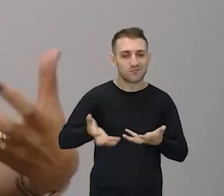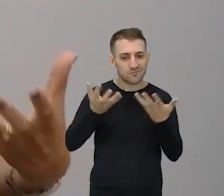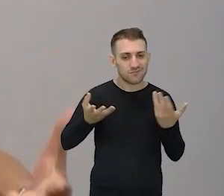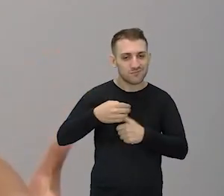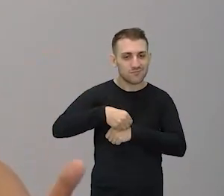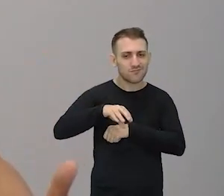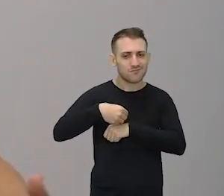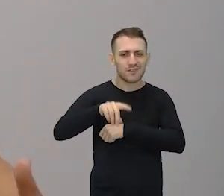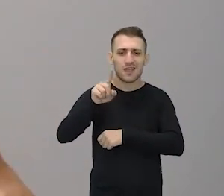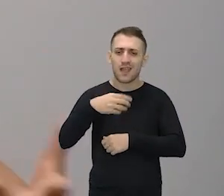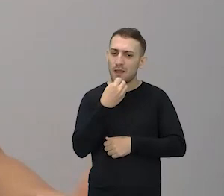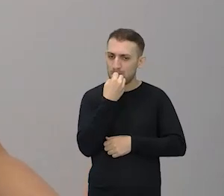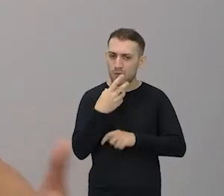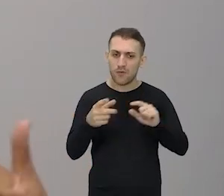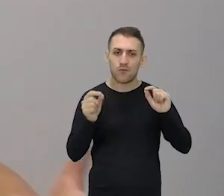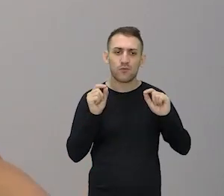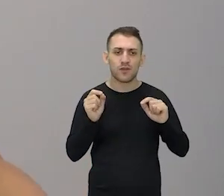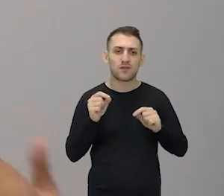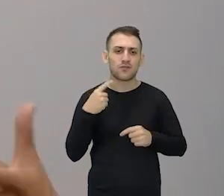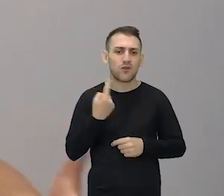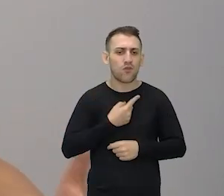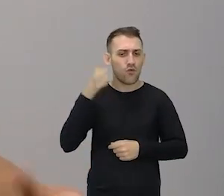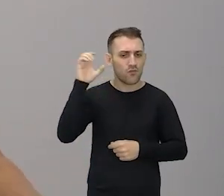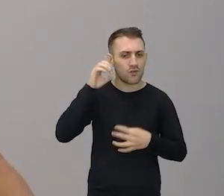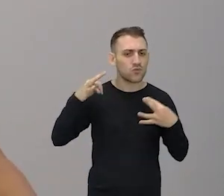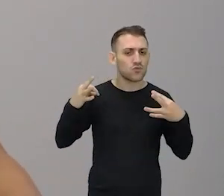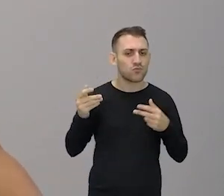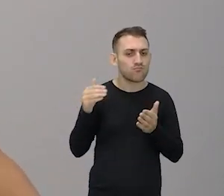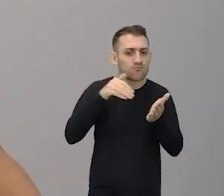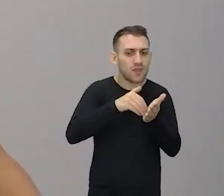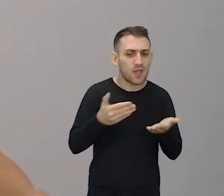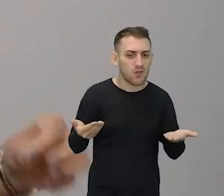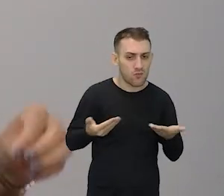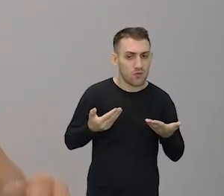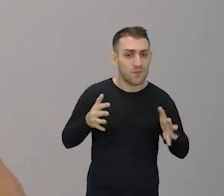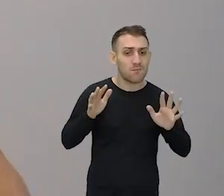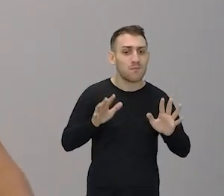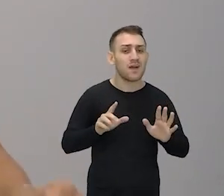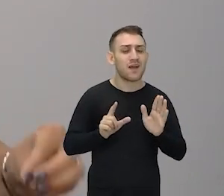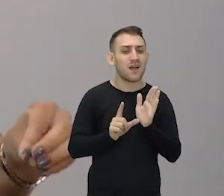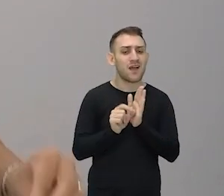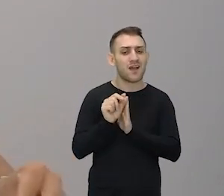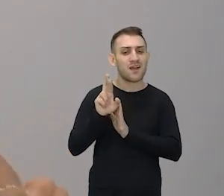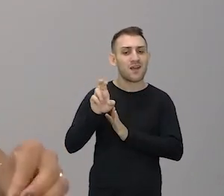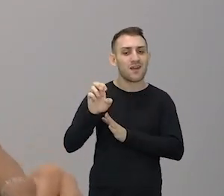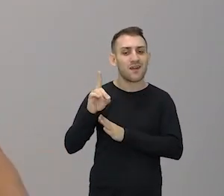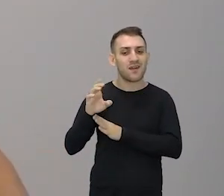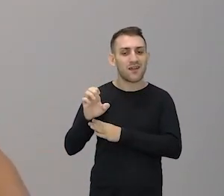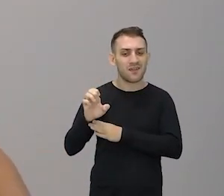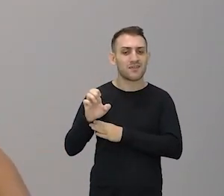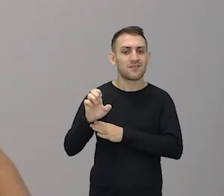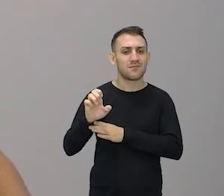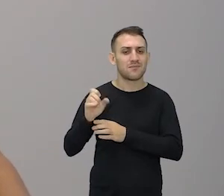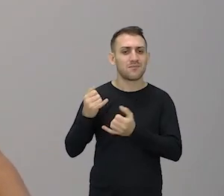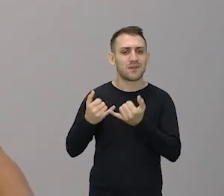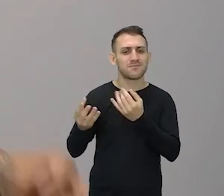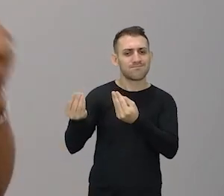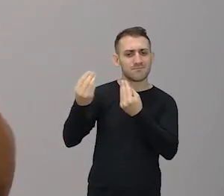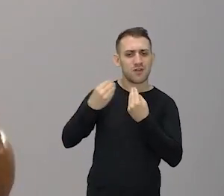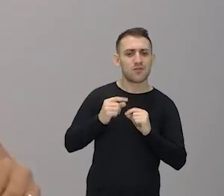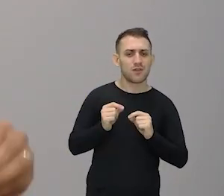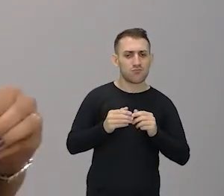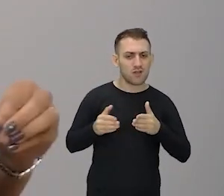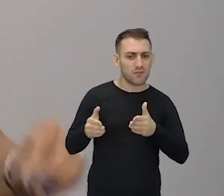E é muito bom, foi muito bom ouvir tudo até agora, mas a rede, ela nos oferece um norteador. E